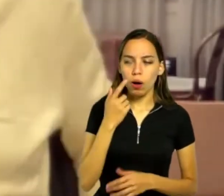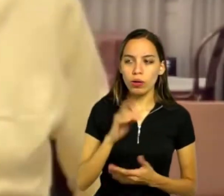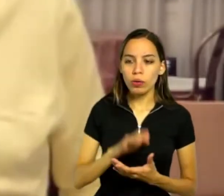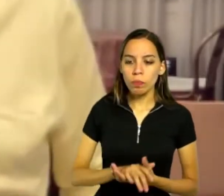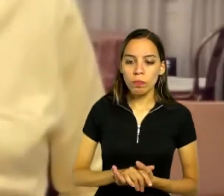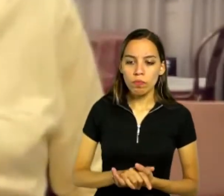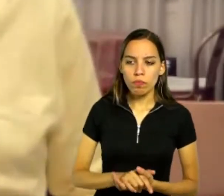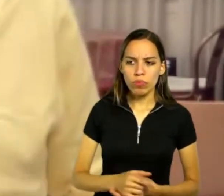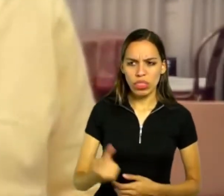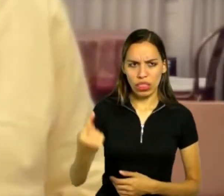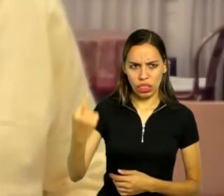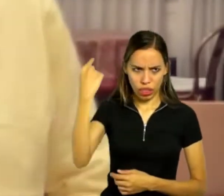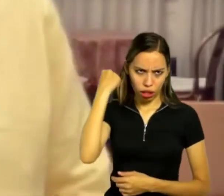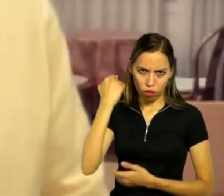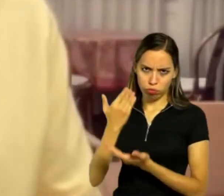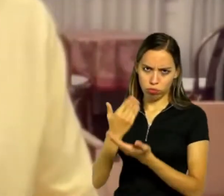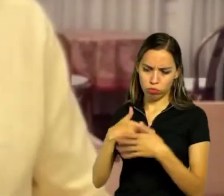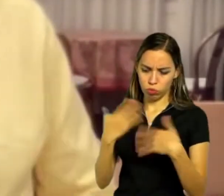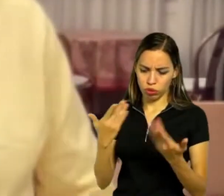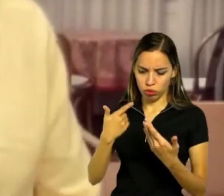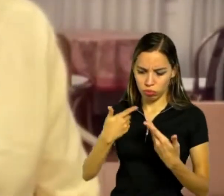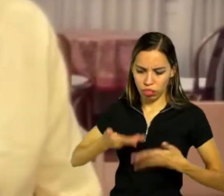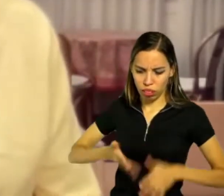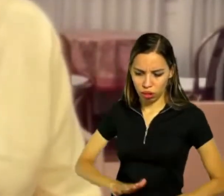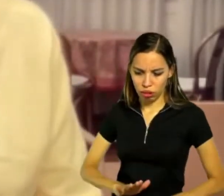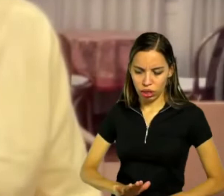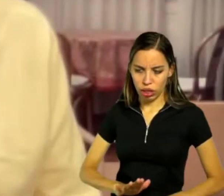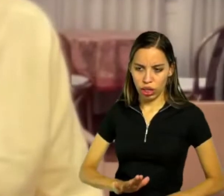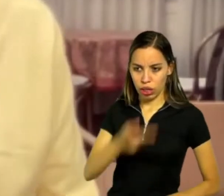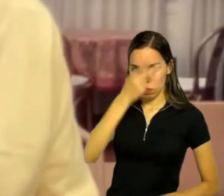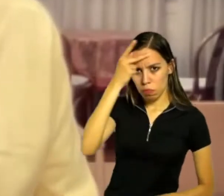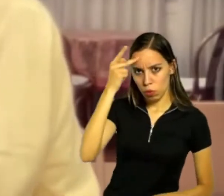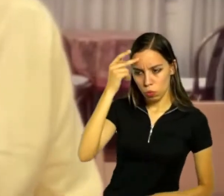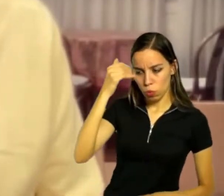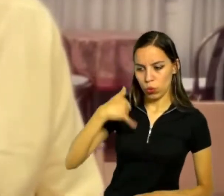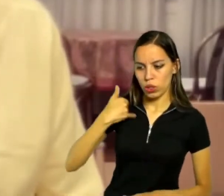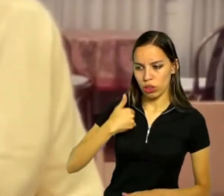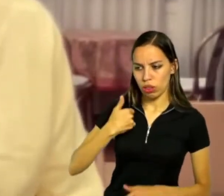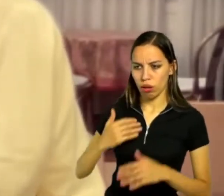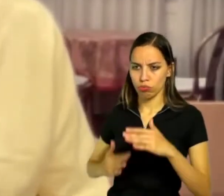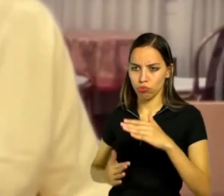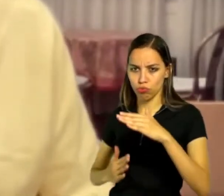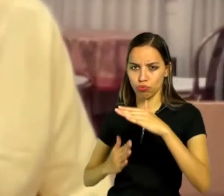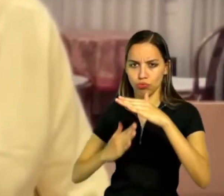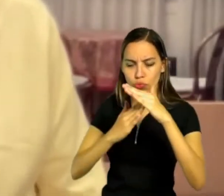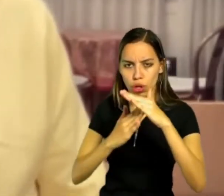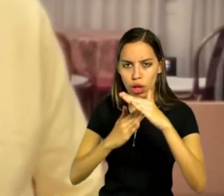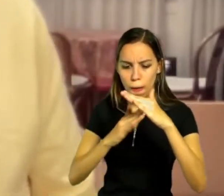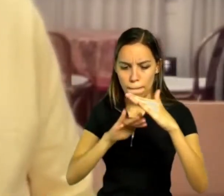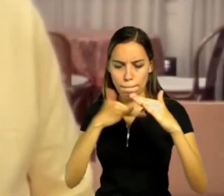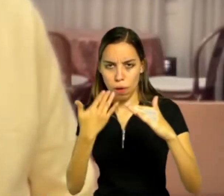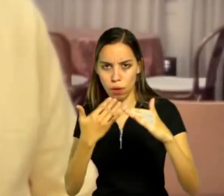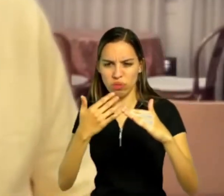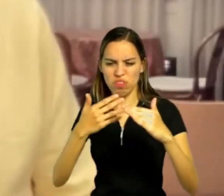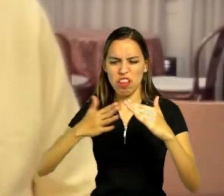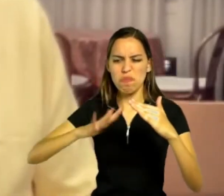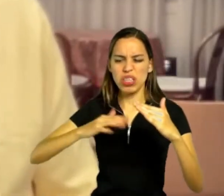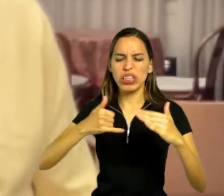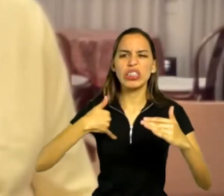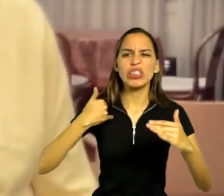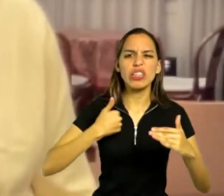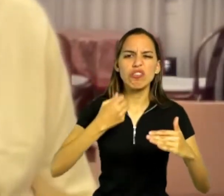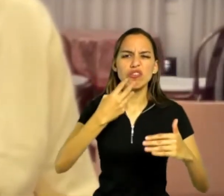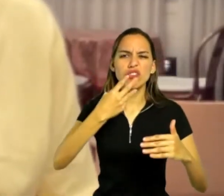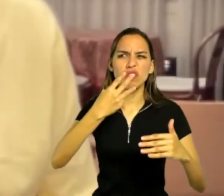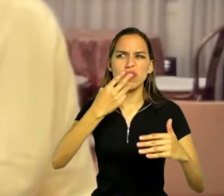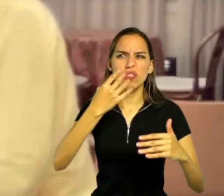Brasil era de 44 anos. Quer dizer, a média dos brasileiros morria aos 44 anos. Lógico que tinha gente que chegava aos